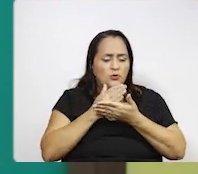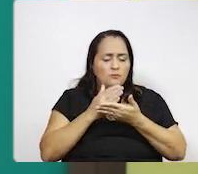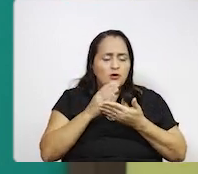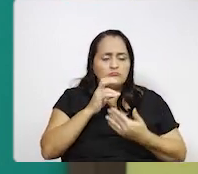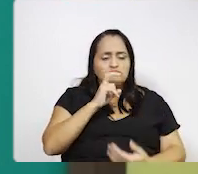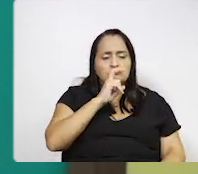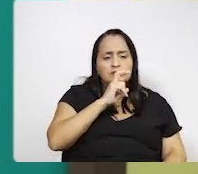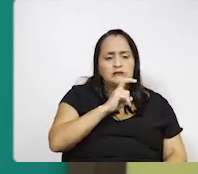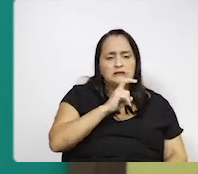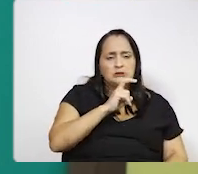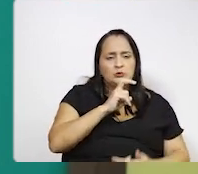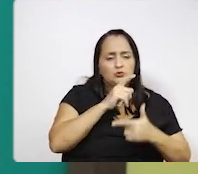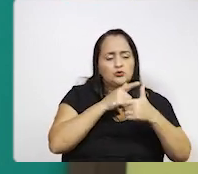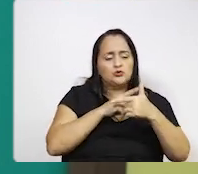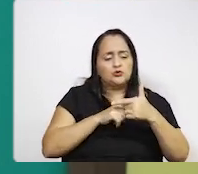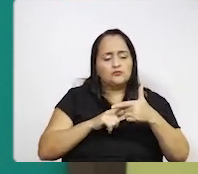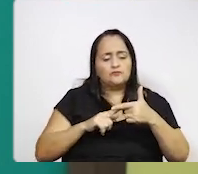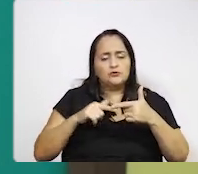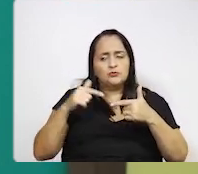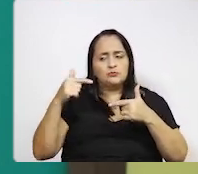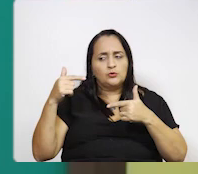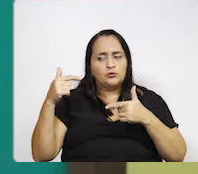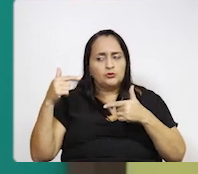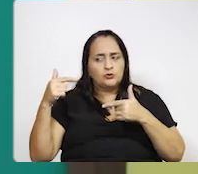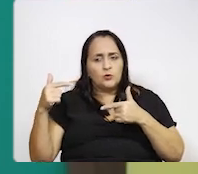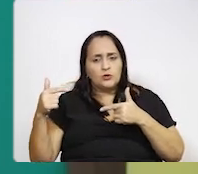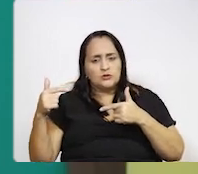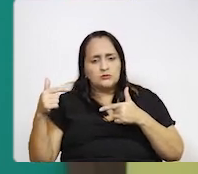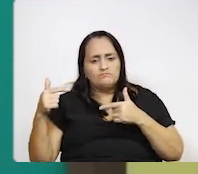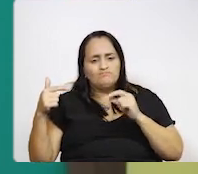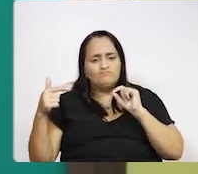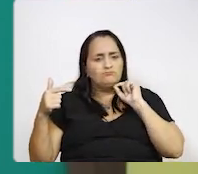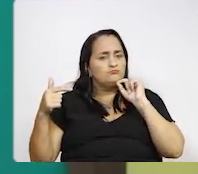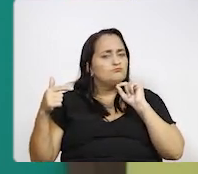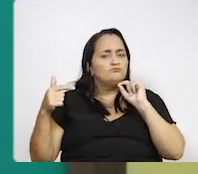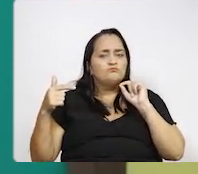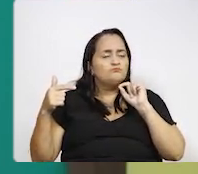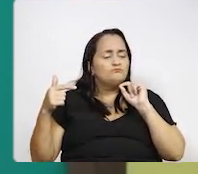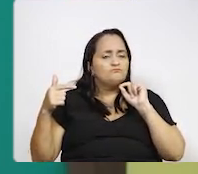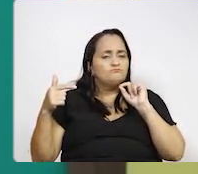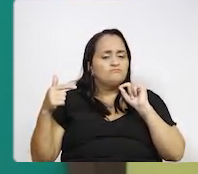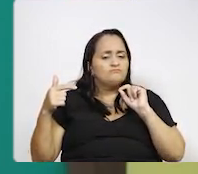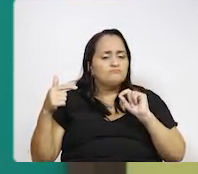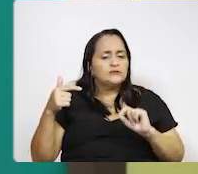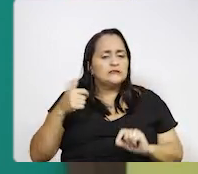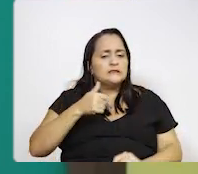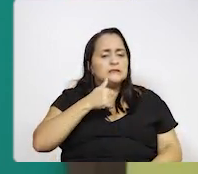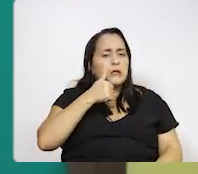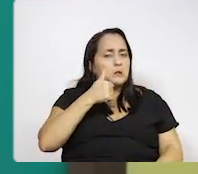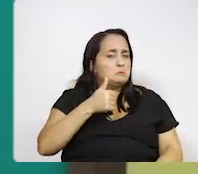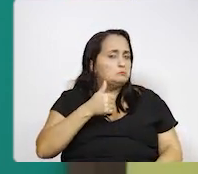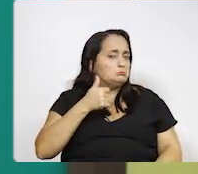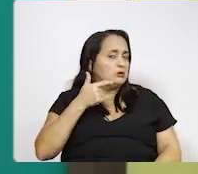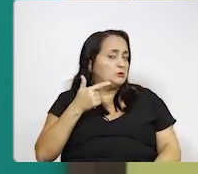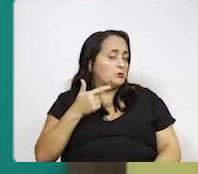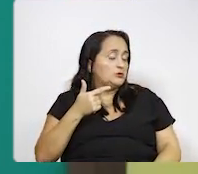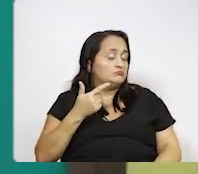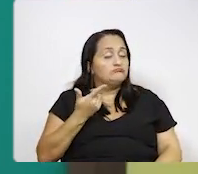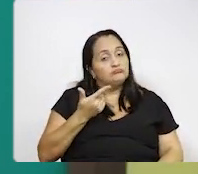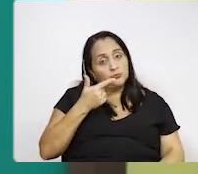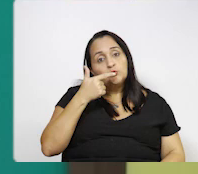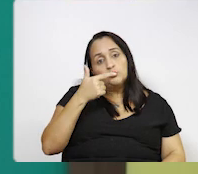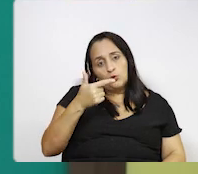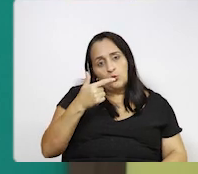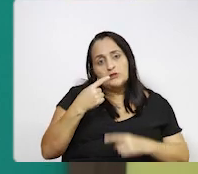5. 5 dividido por 2, que número dá? Dá 1? Dá 2?